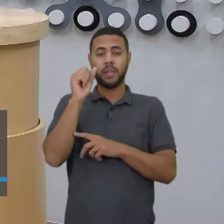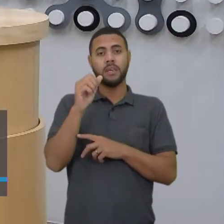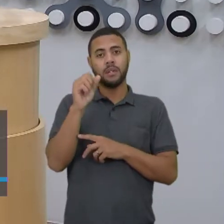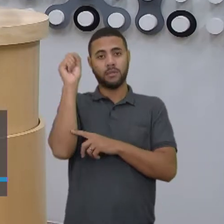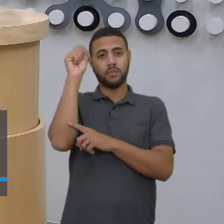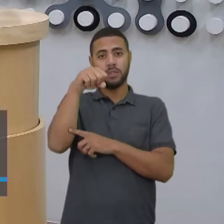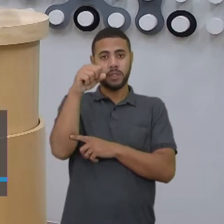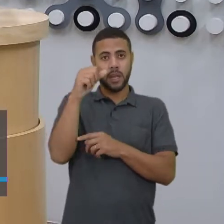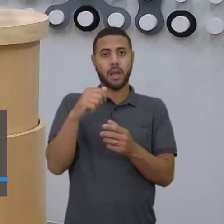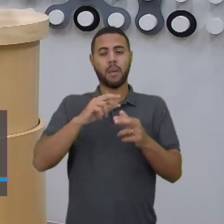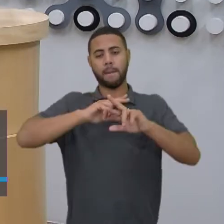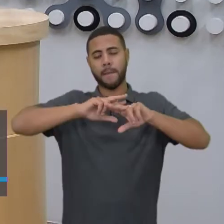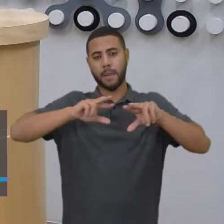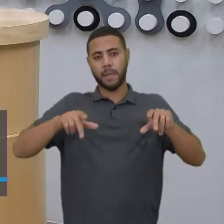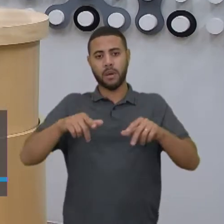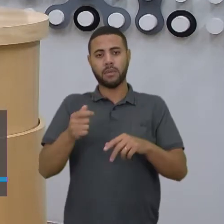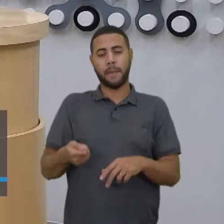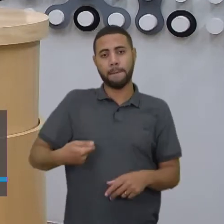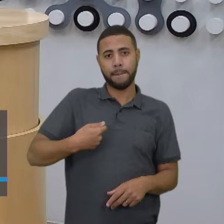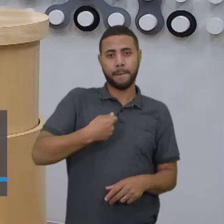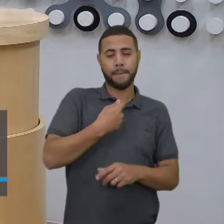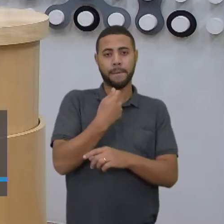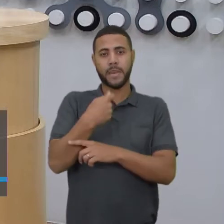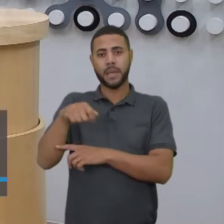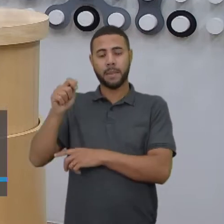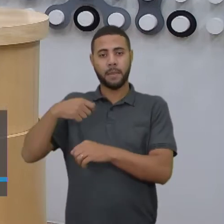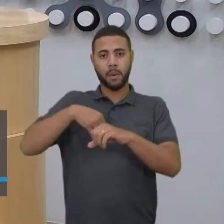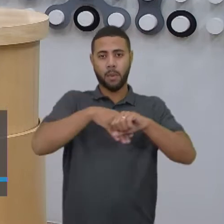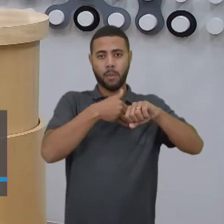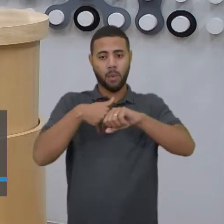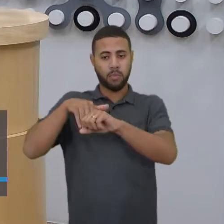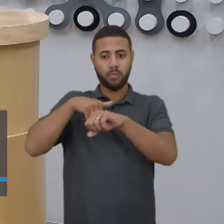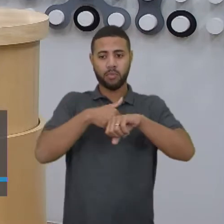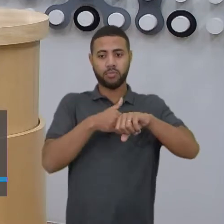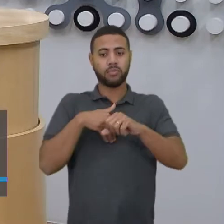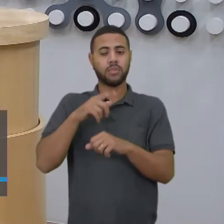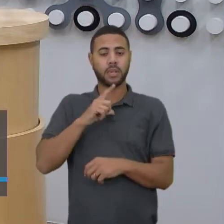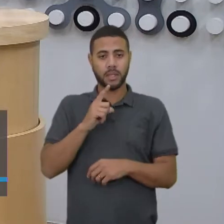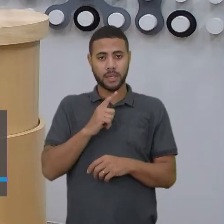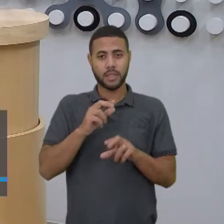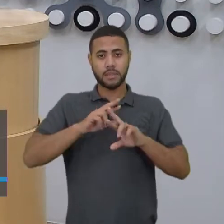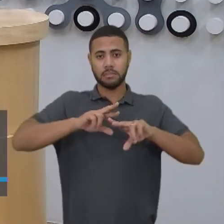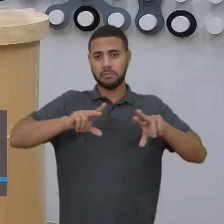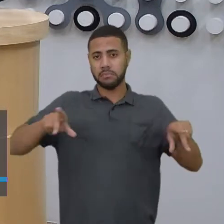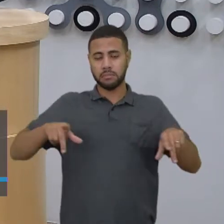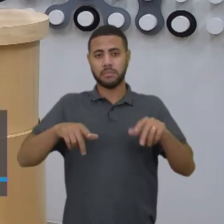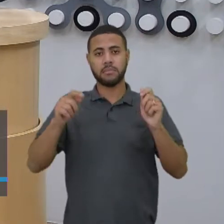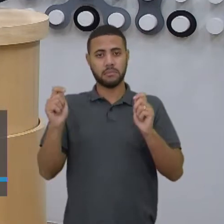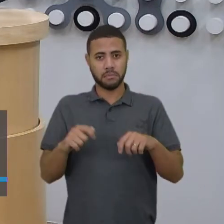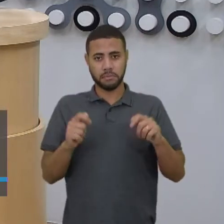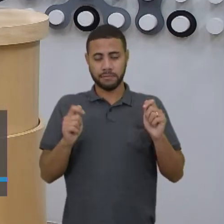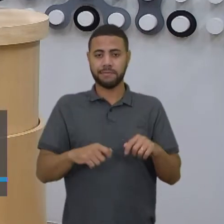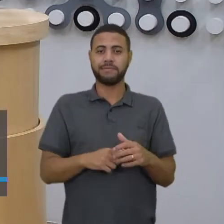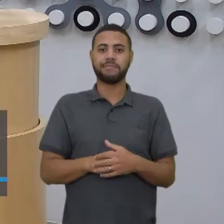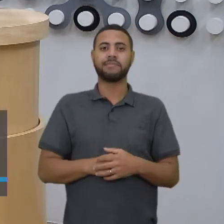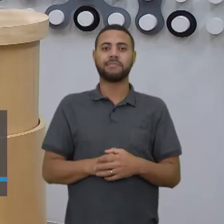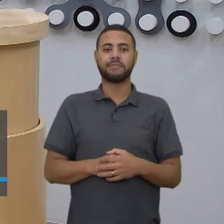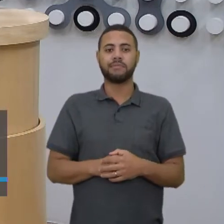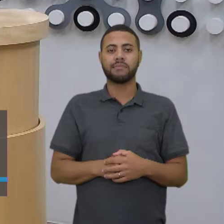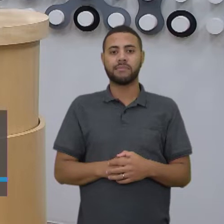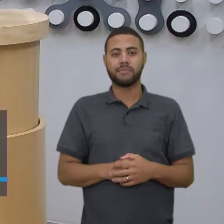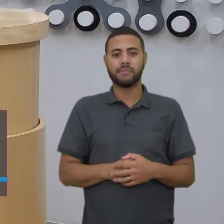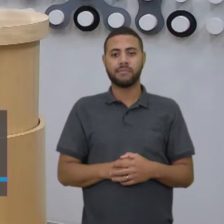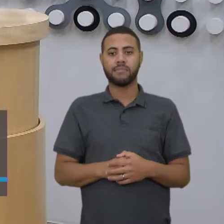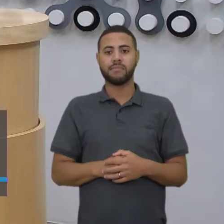do tênis de mesa, muitos esportes paralímpicos. A gente consegue sim essa investigação.